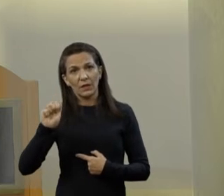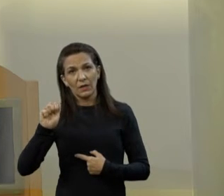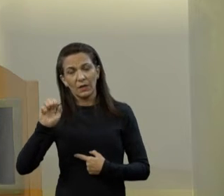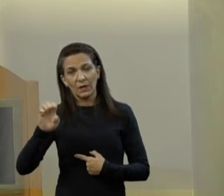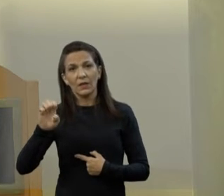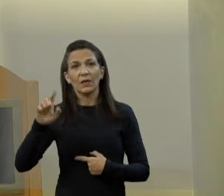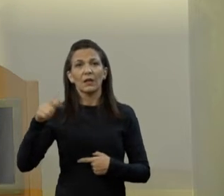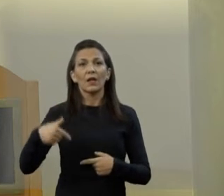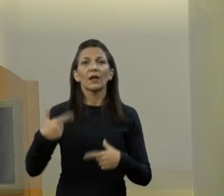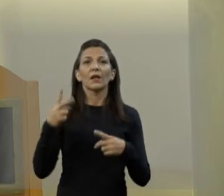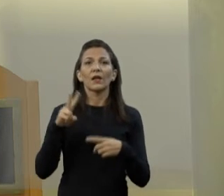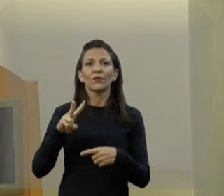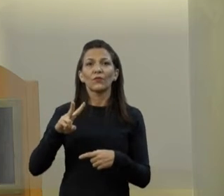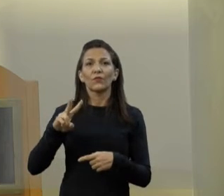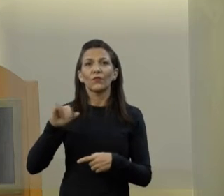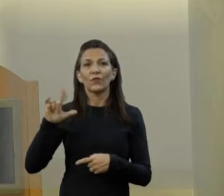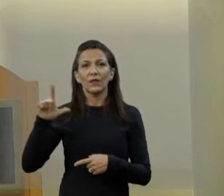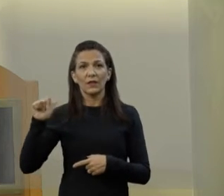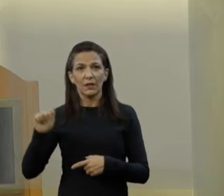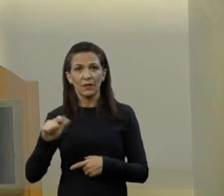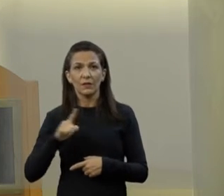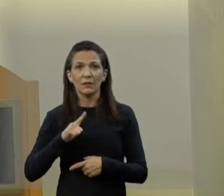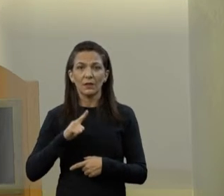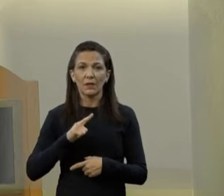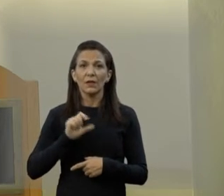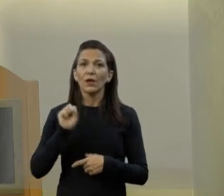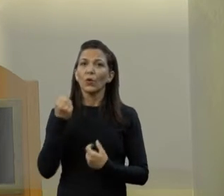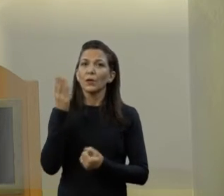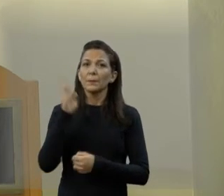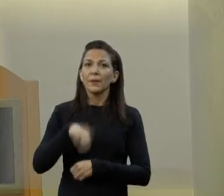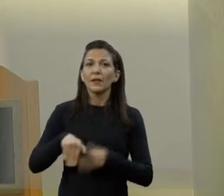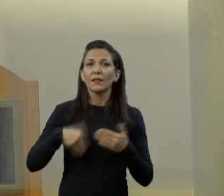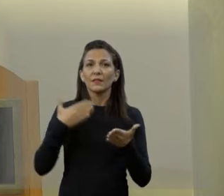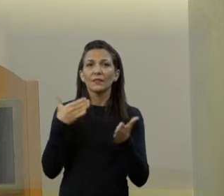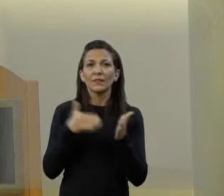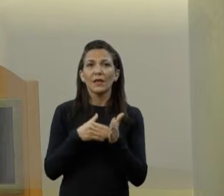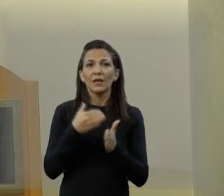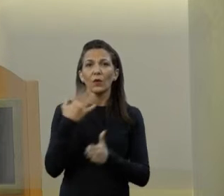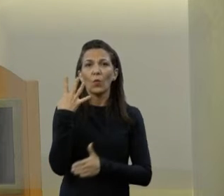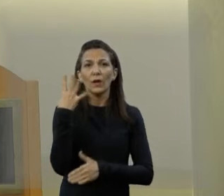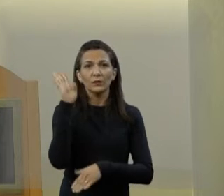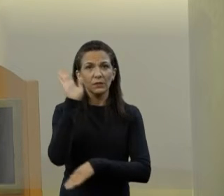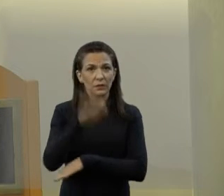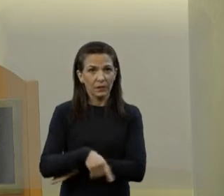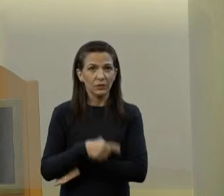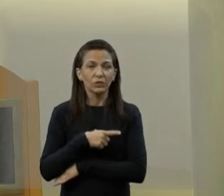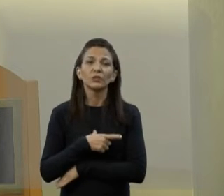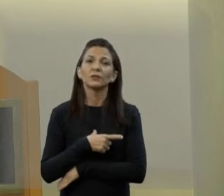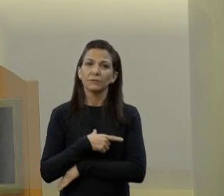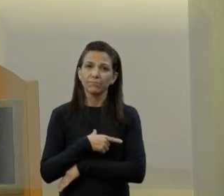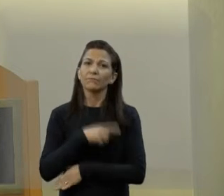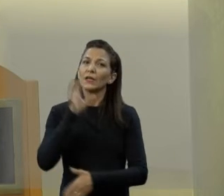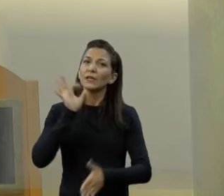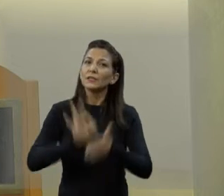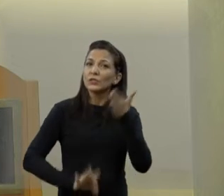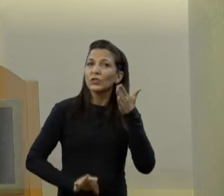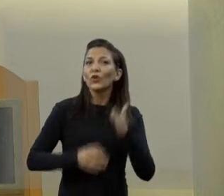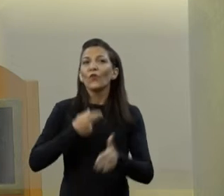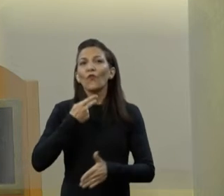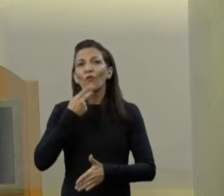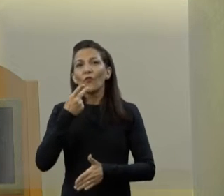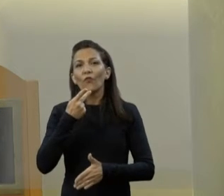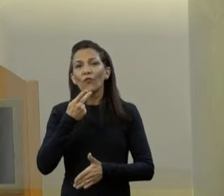Vila Xavier no horário comercial das 8:30 e da tarde então não esqueçam inscrevam seus